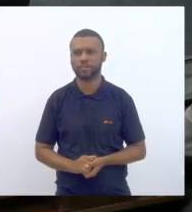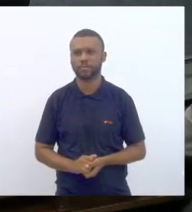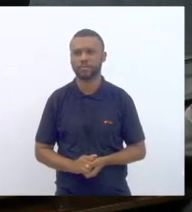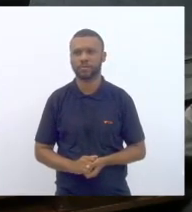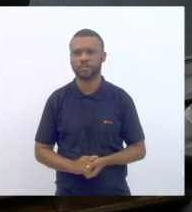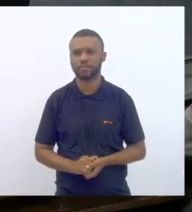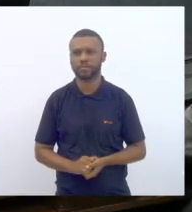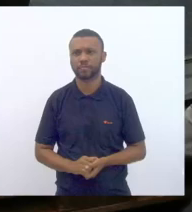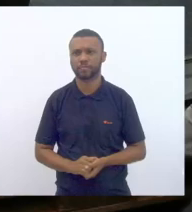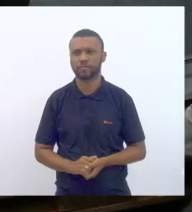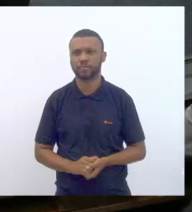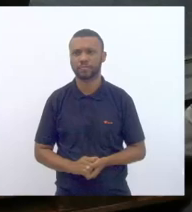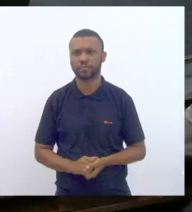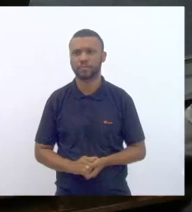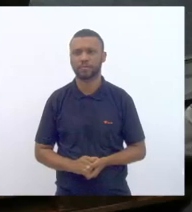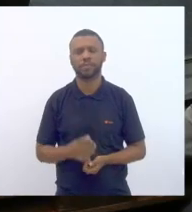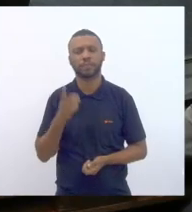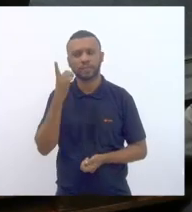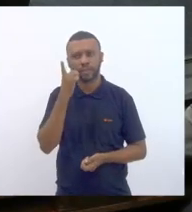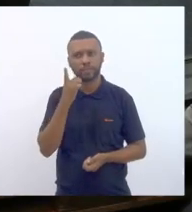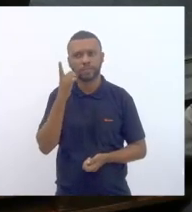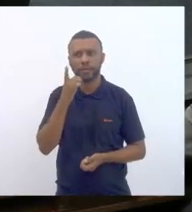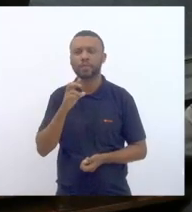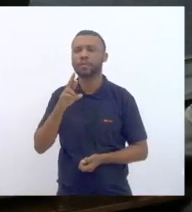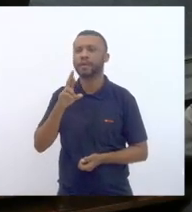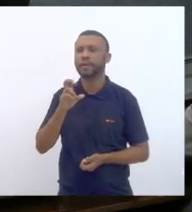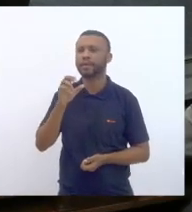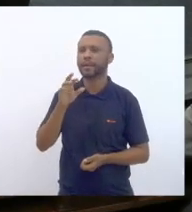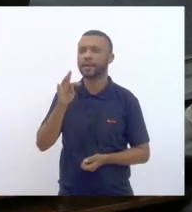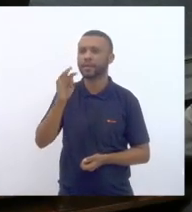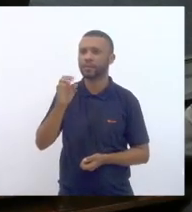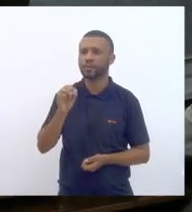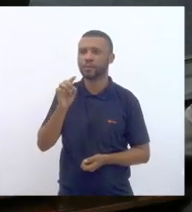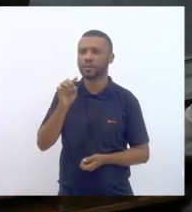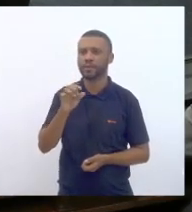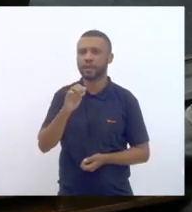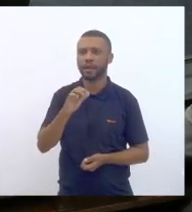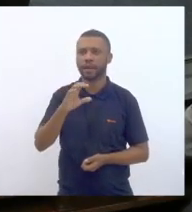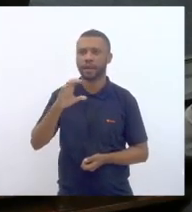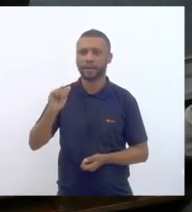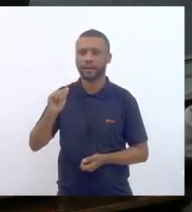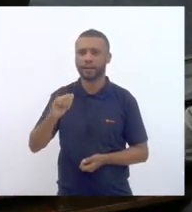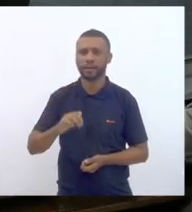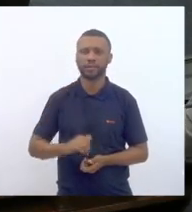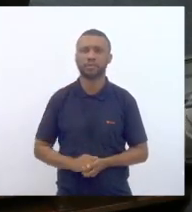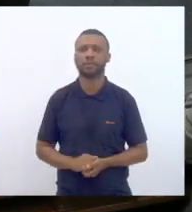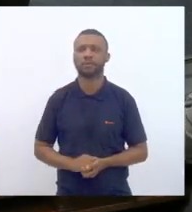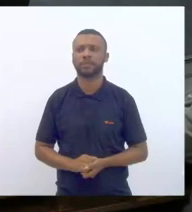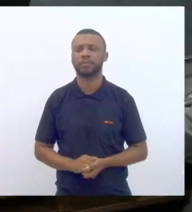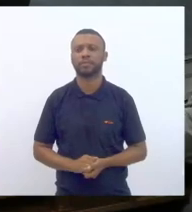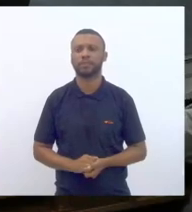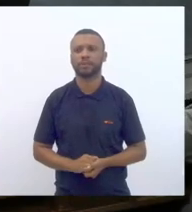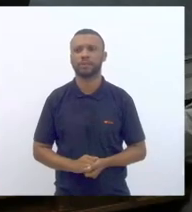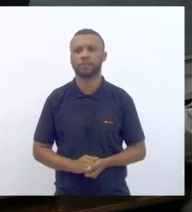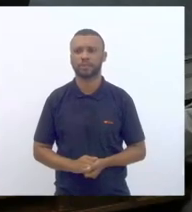não tem como não, cara. Deputado Renato Zaca. Ó.